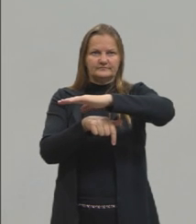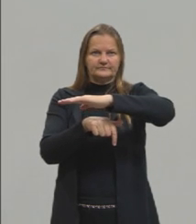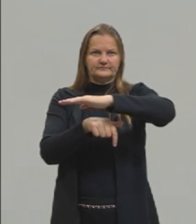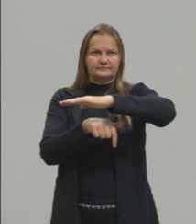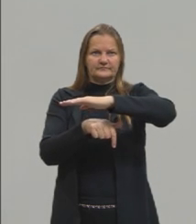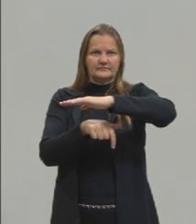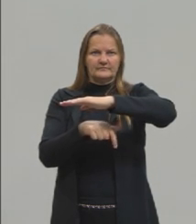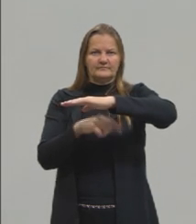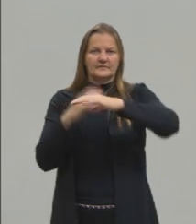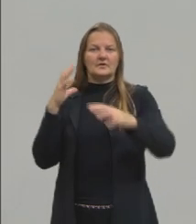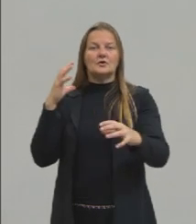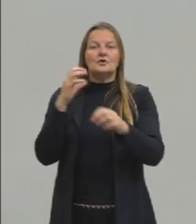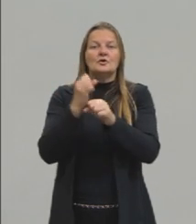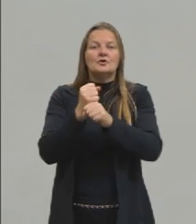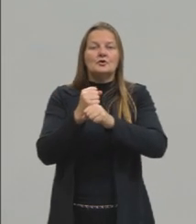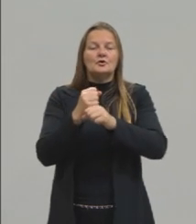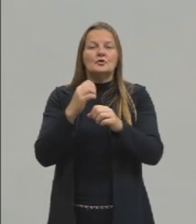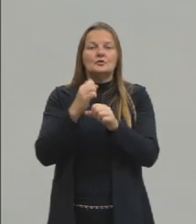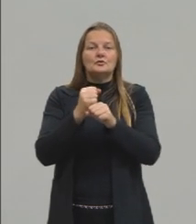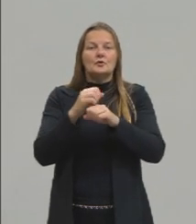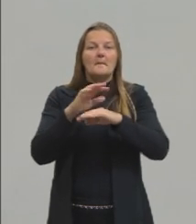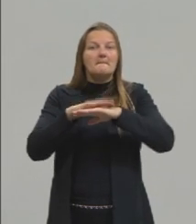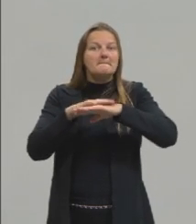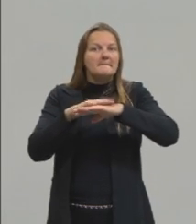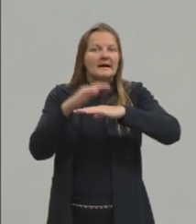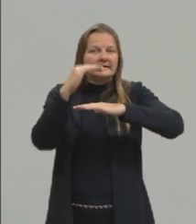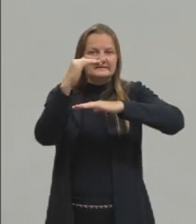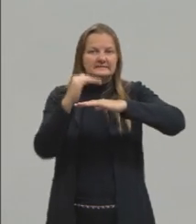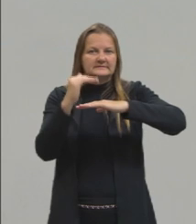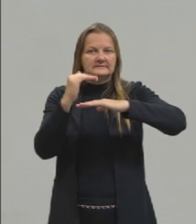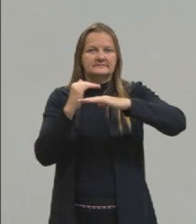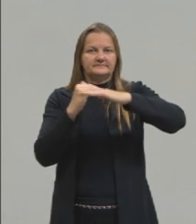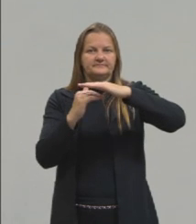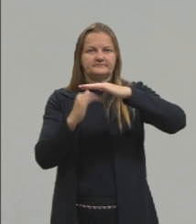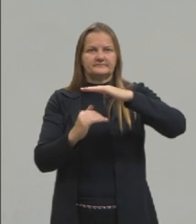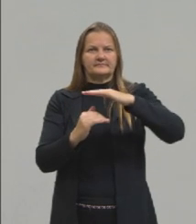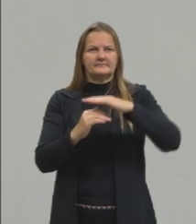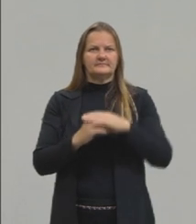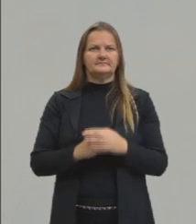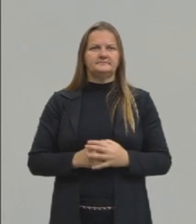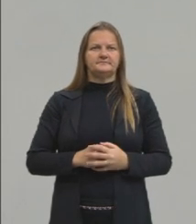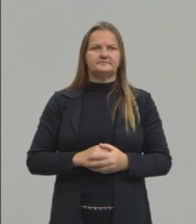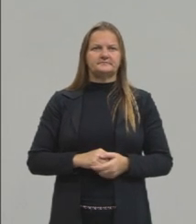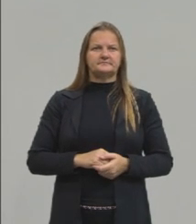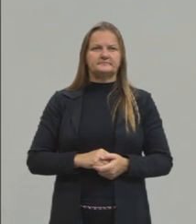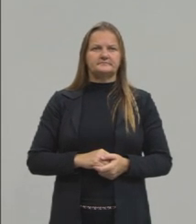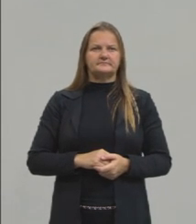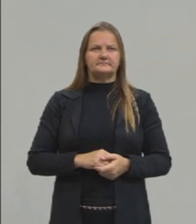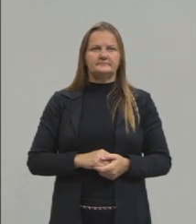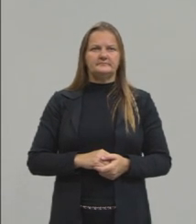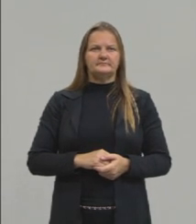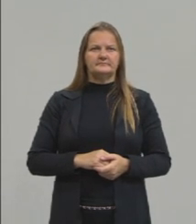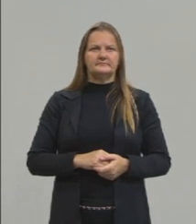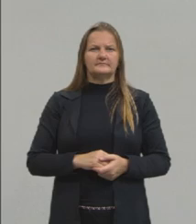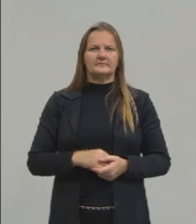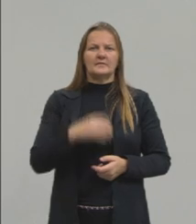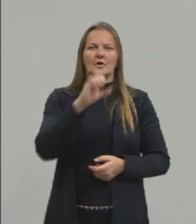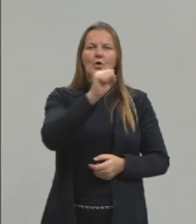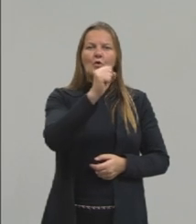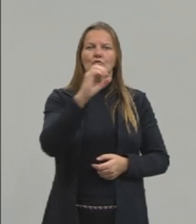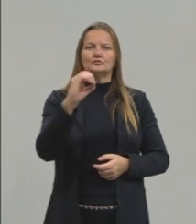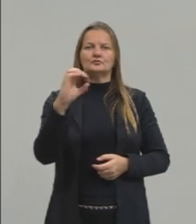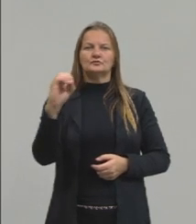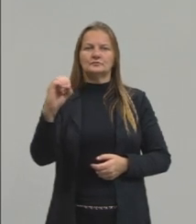tenho 05 mais 5 10 sob 17 mais um e aqui eu tenho 800